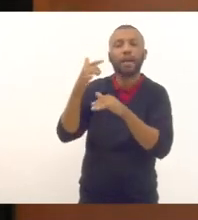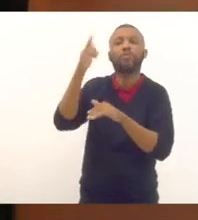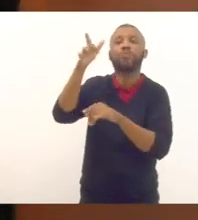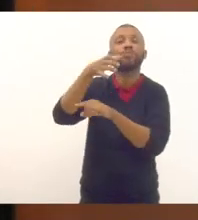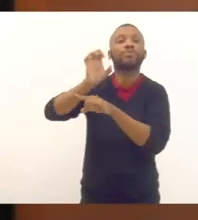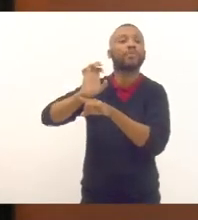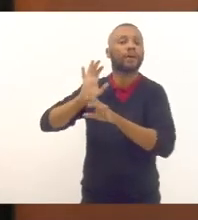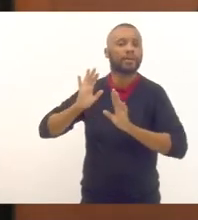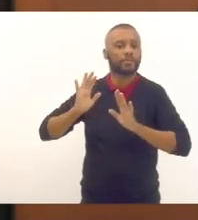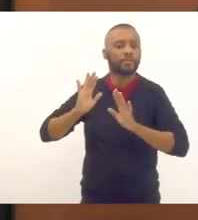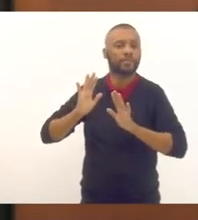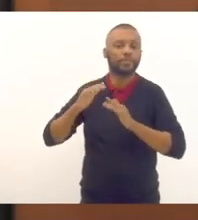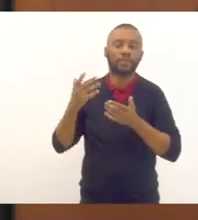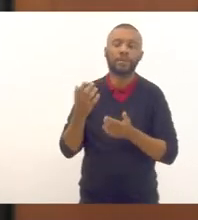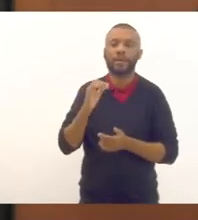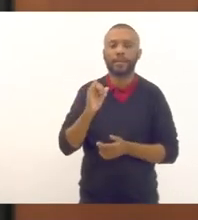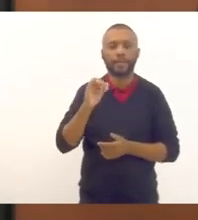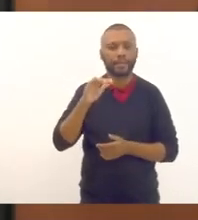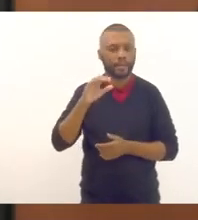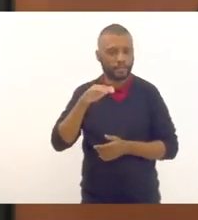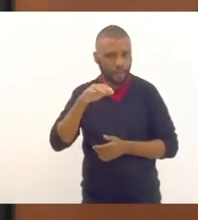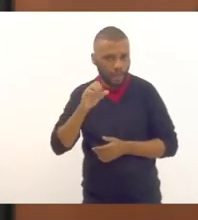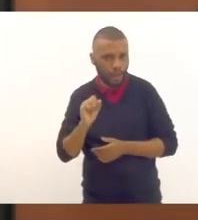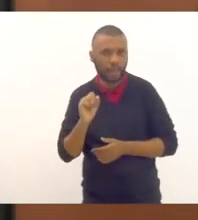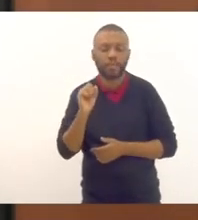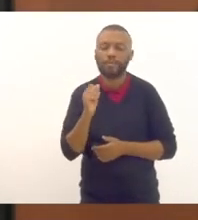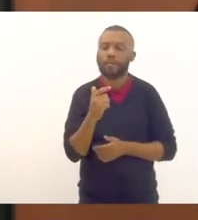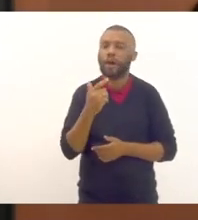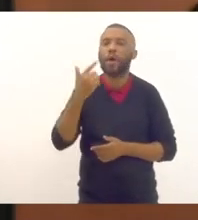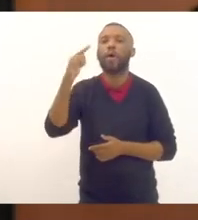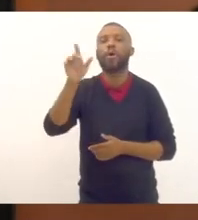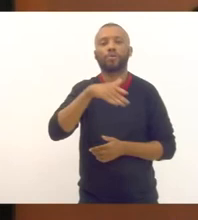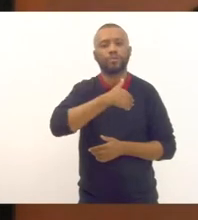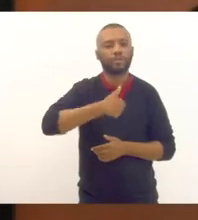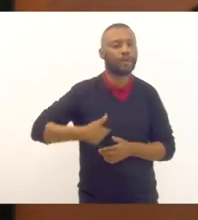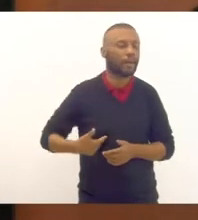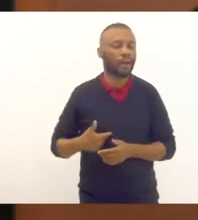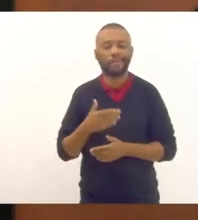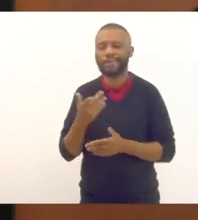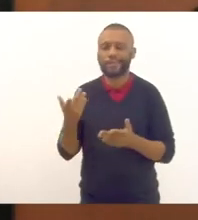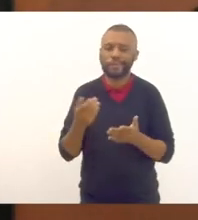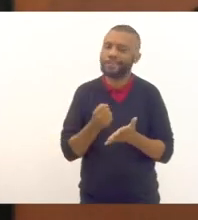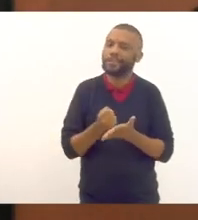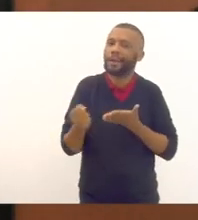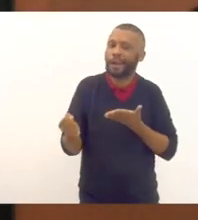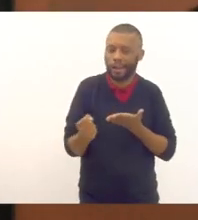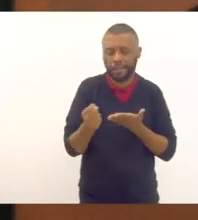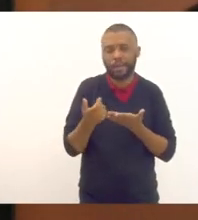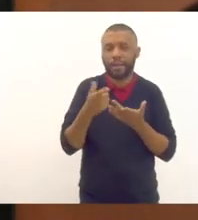aí, ICMS, indo embora para outro estado, aí vai tudo. Aí eu vou explicar na próxima...